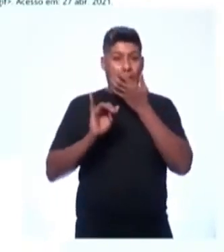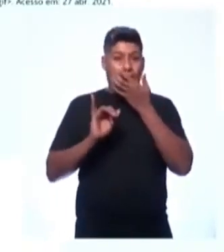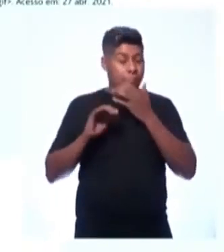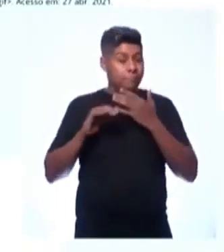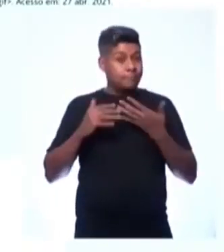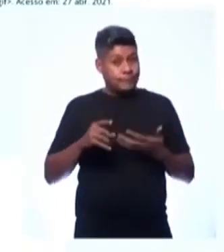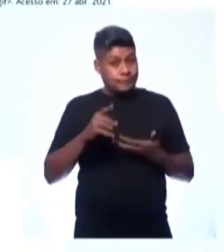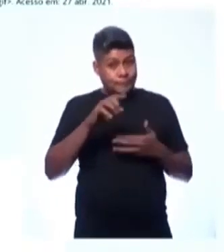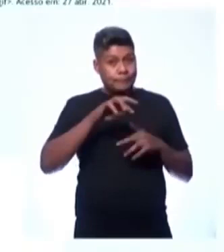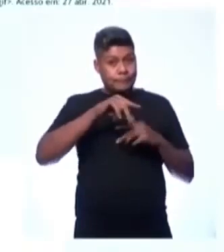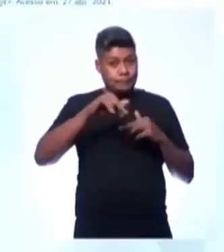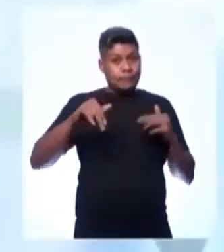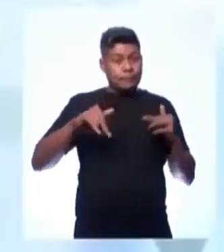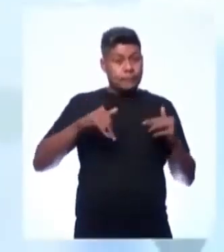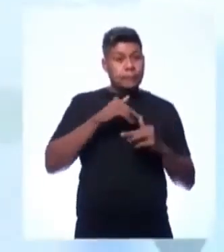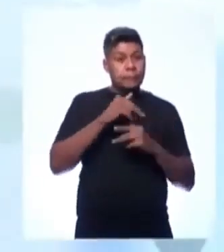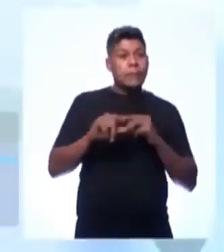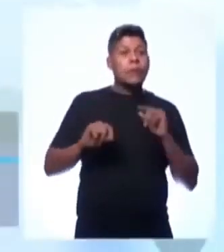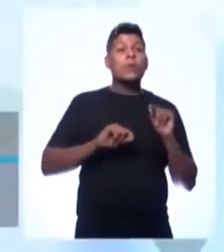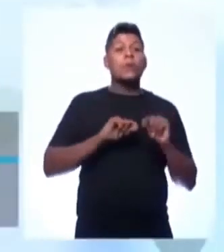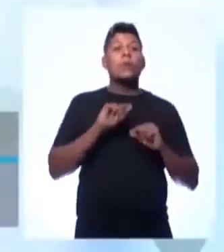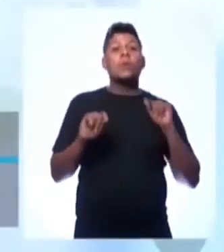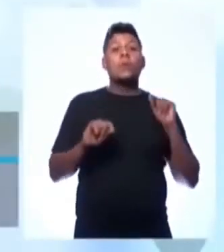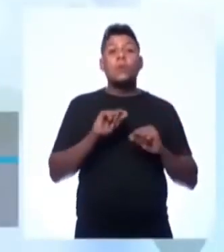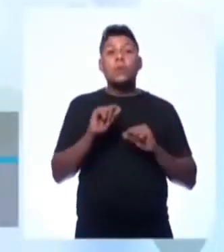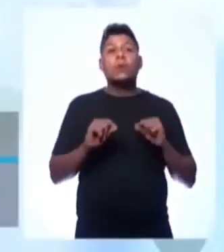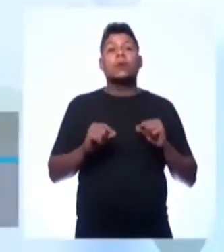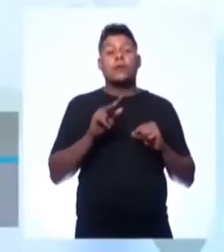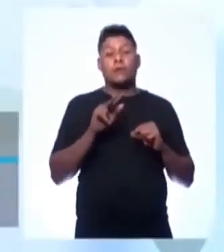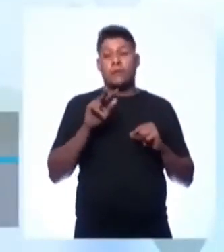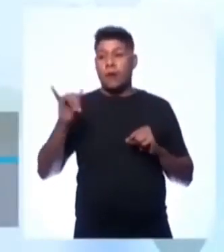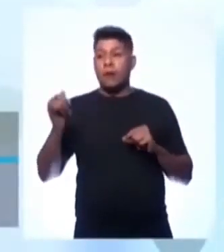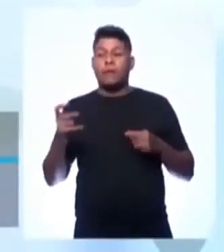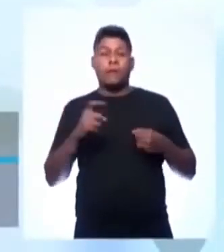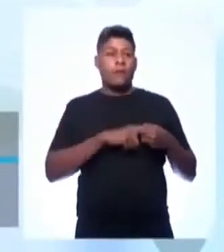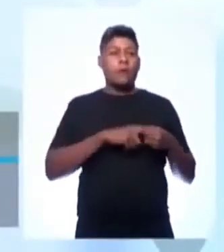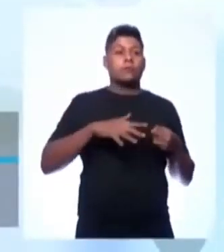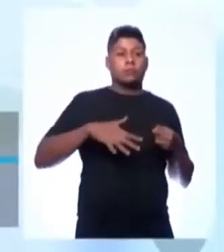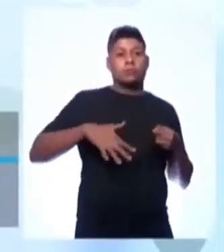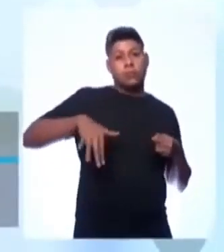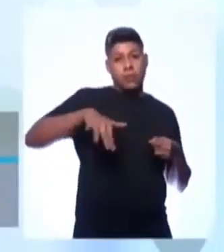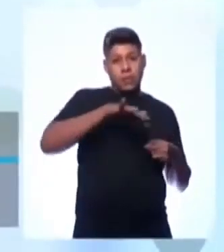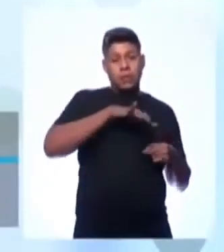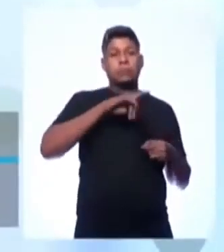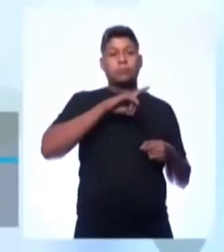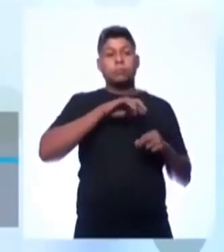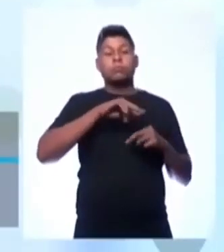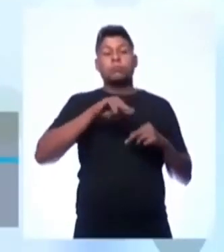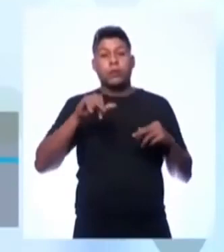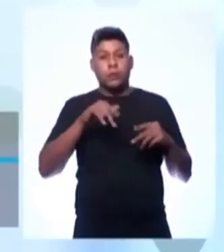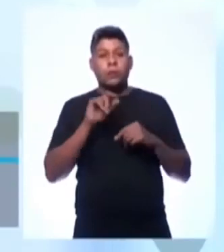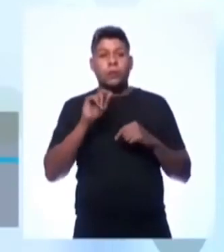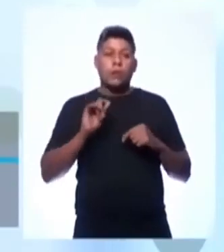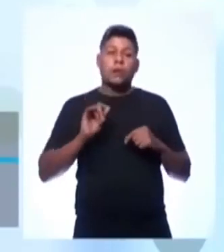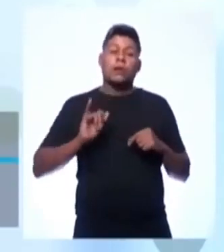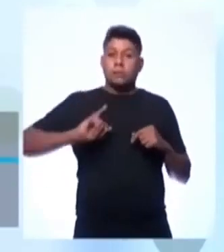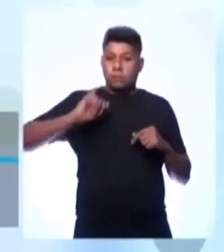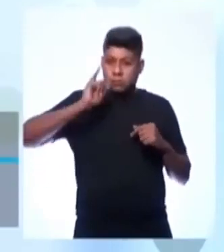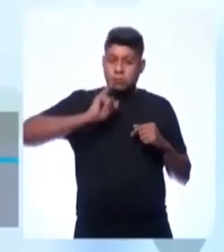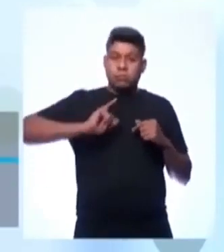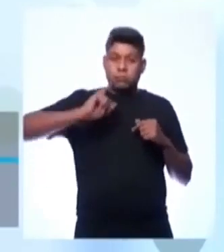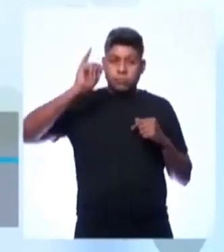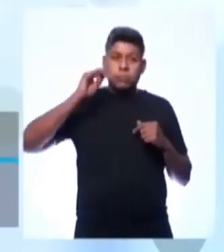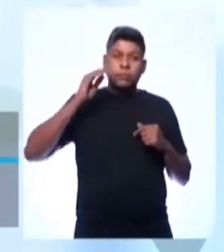você variar, então o que vai, volta, né? É. Variou o campo magnético, também você varia a corrente. Se você variar a